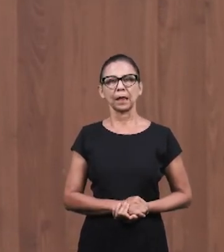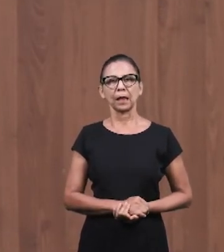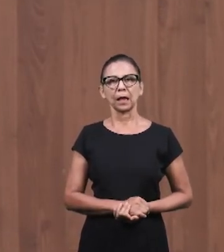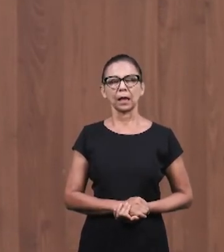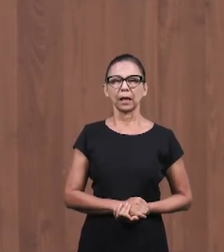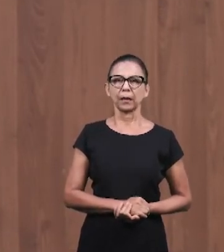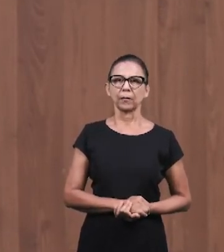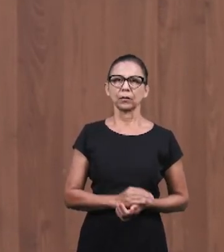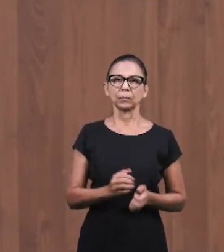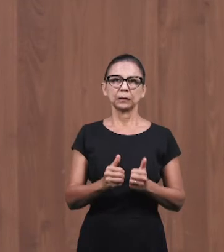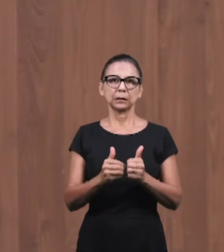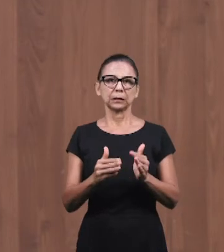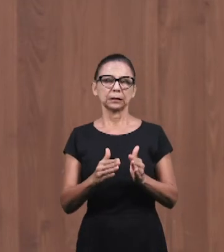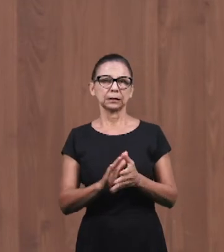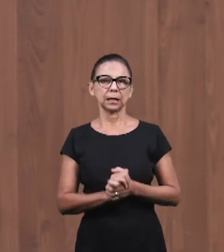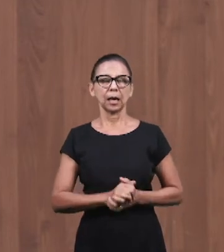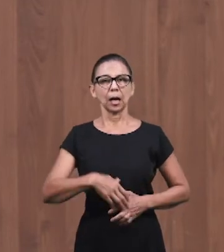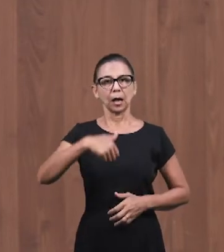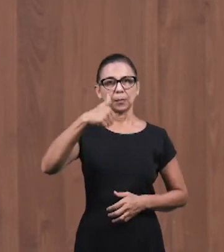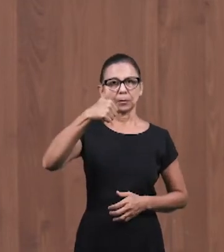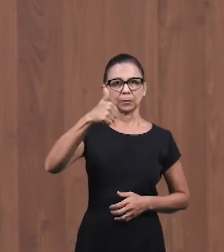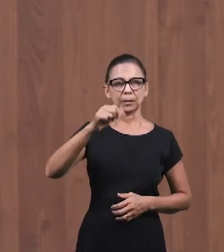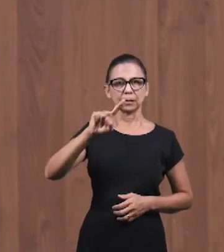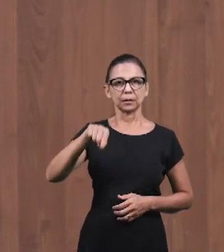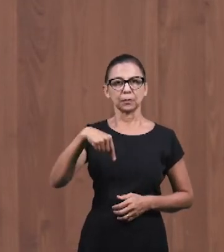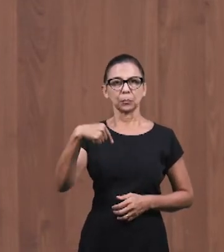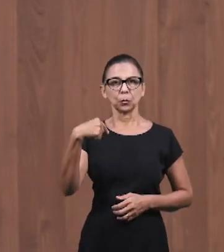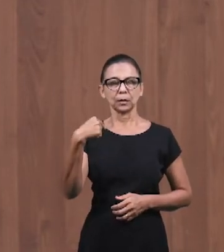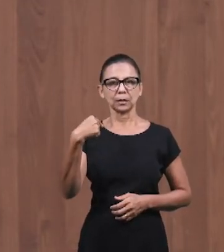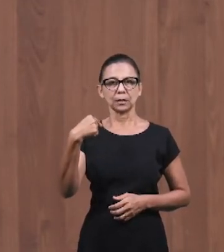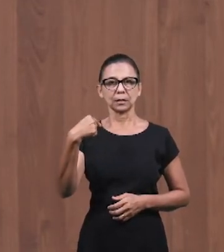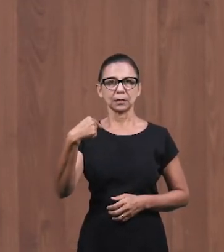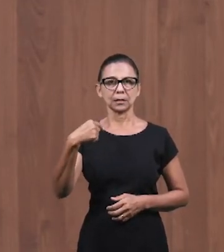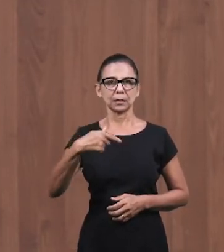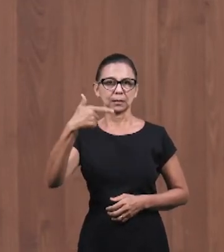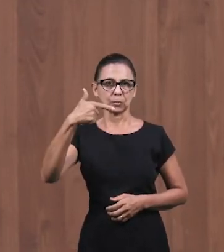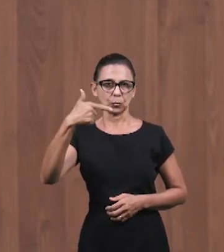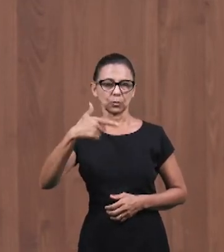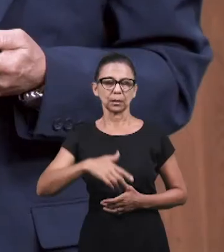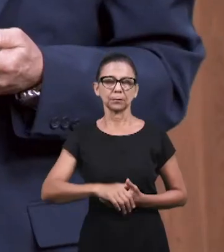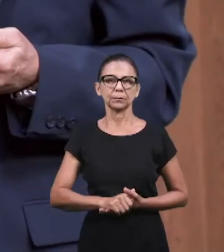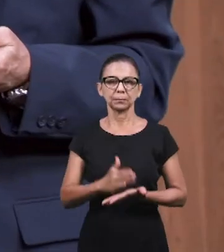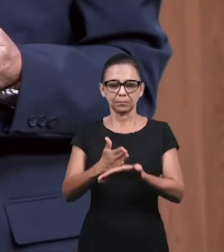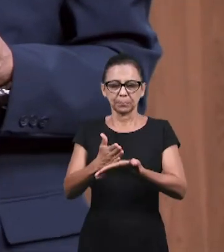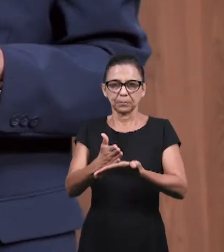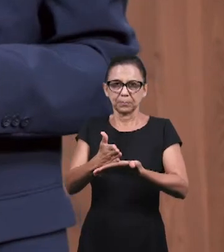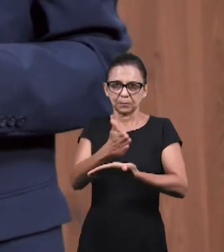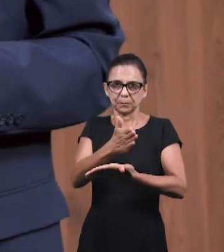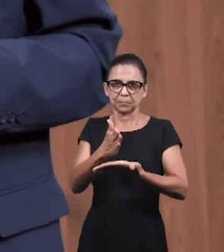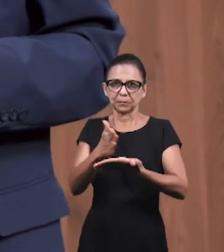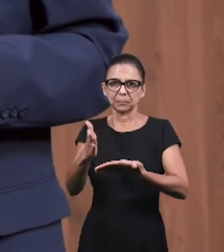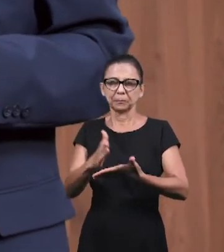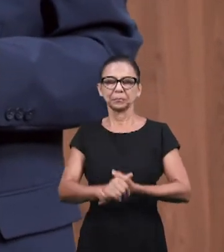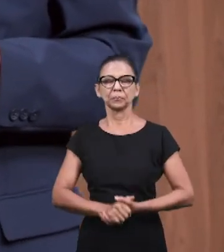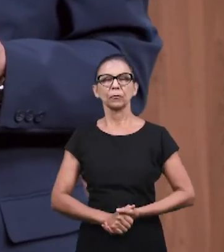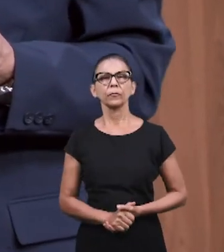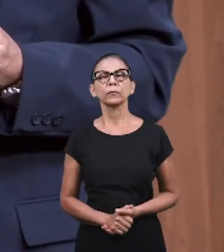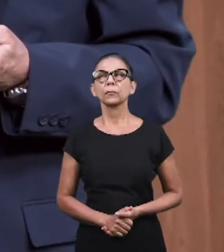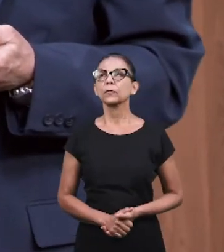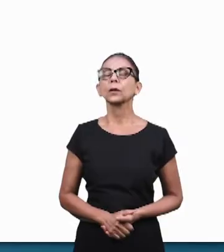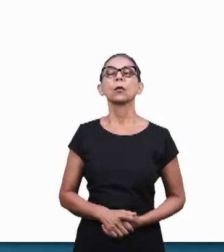parte inicialmente e depois a segunda parte. E a nossa pergunta é a seguinte: primeiro é uma afirmação.